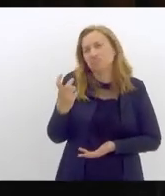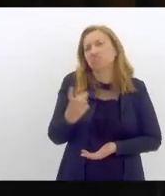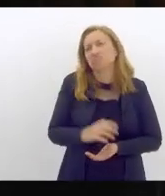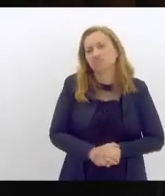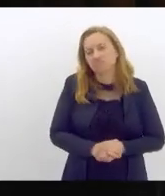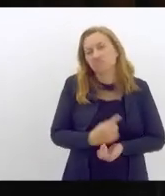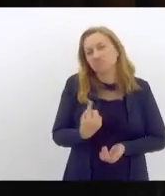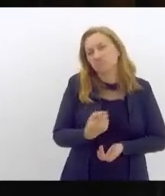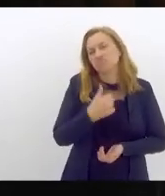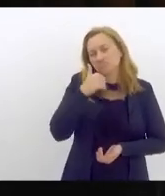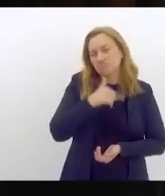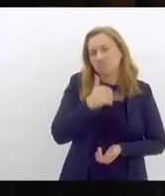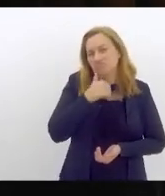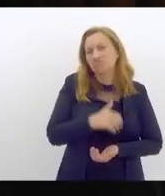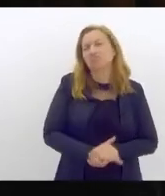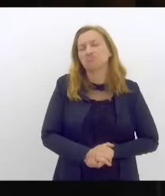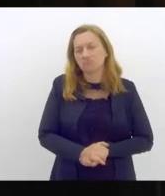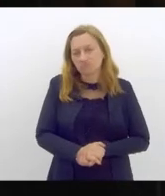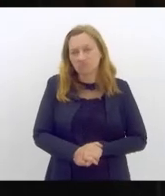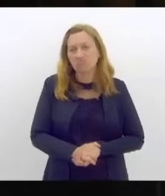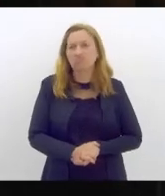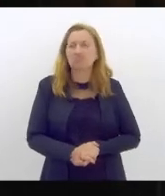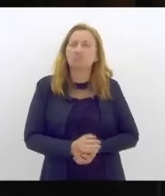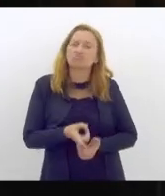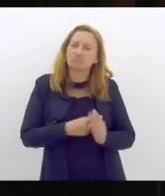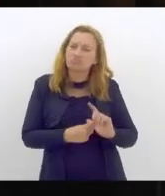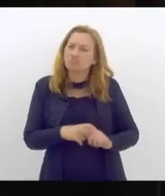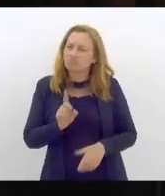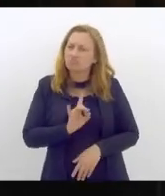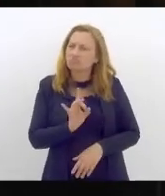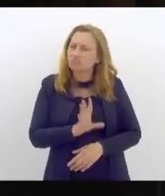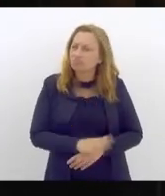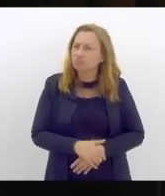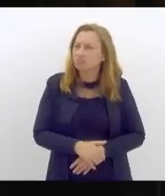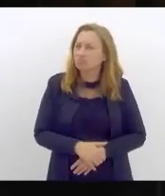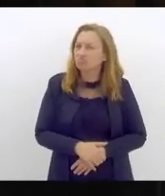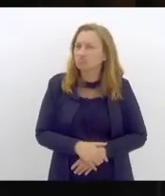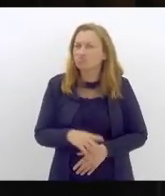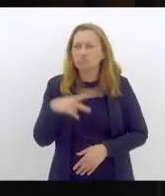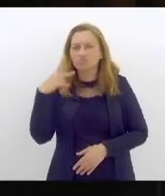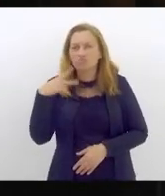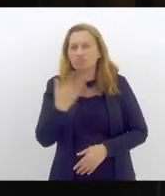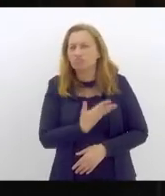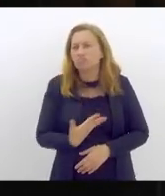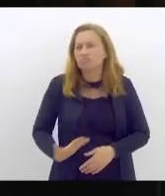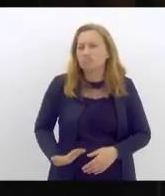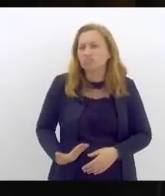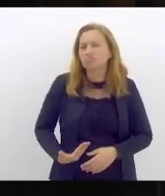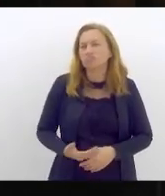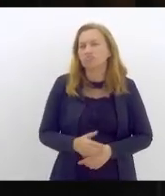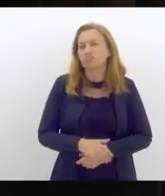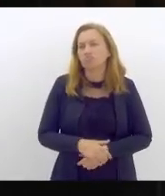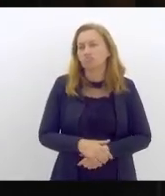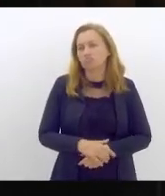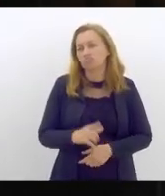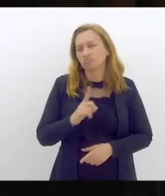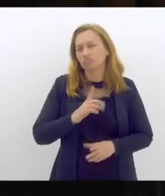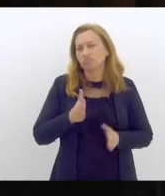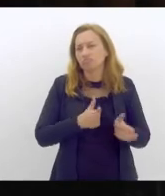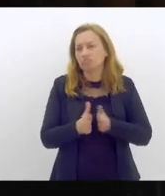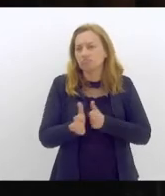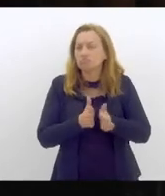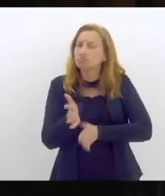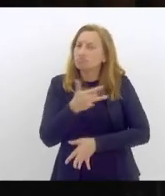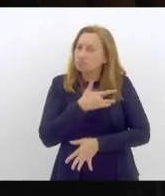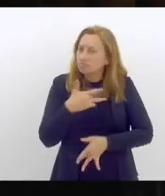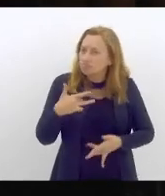nós mulheres que dependemos não só de políticas públicas para ter acesso à